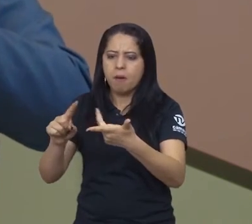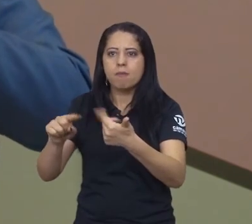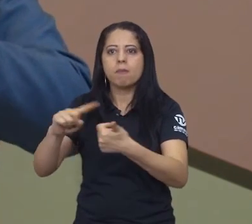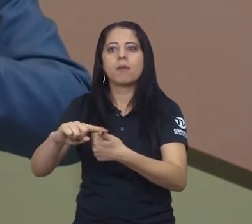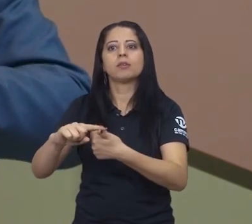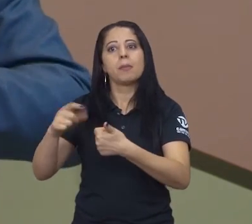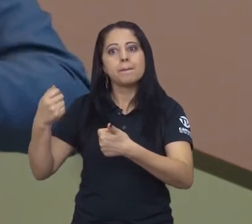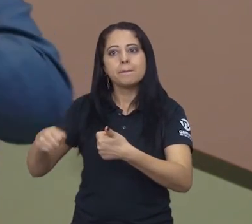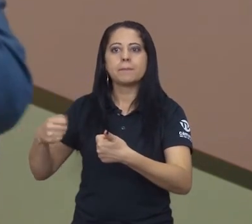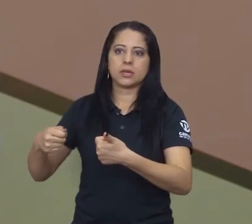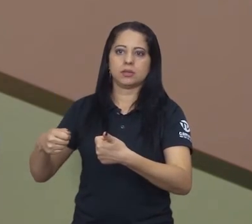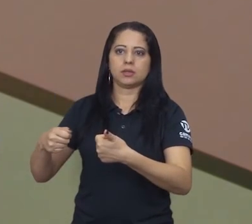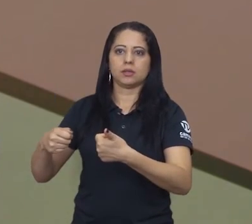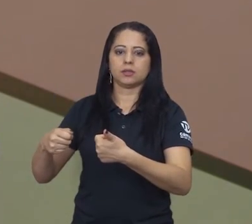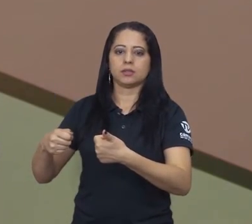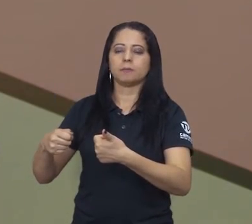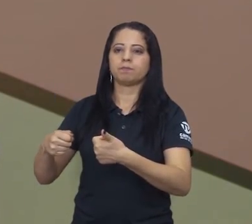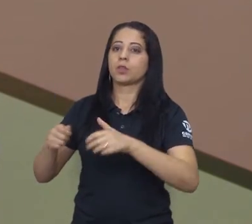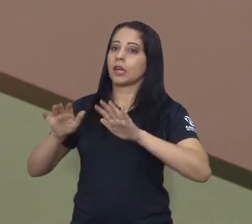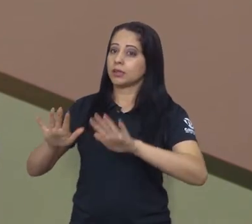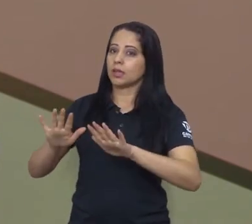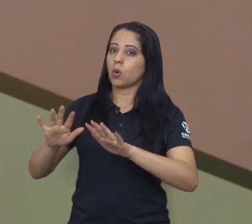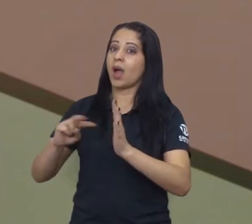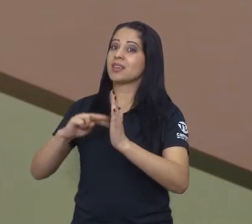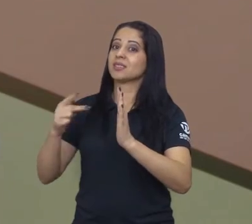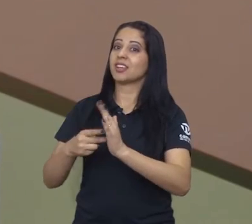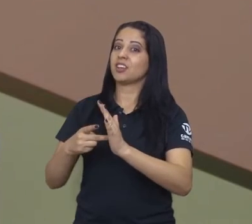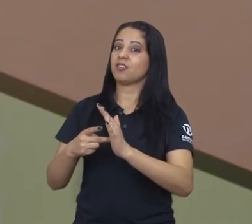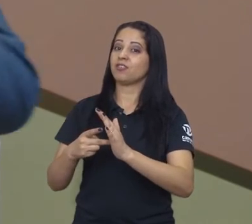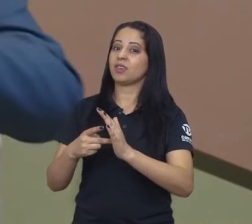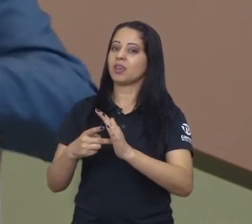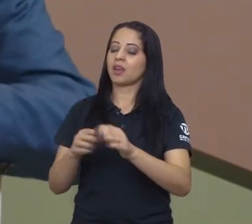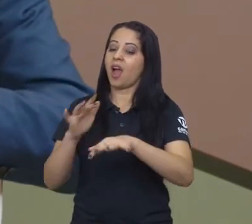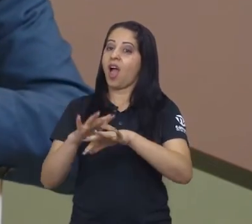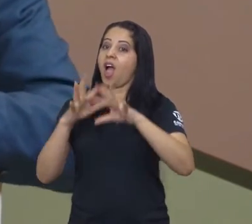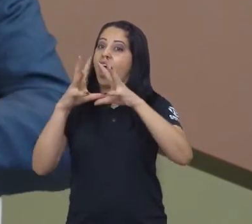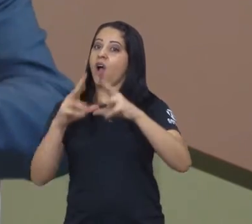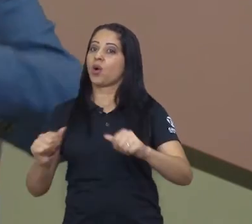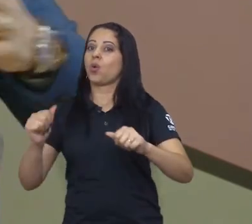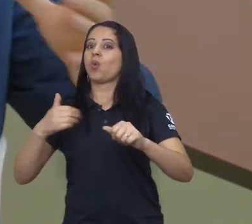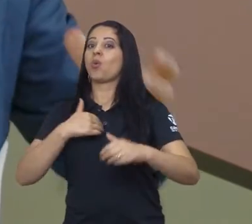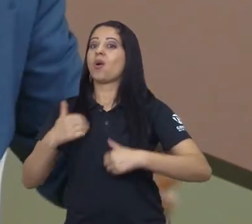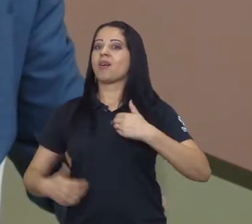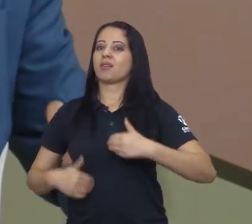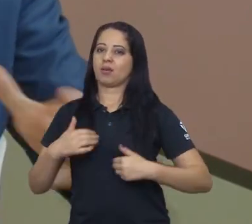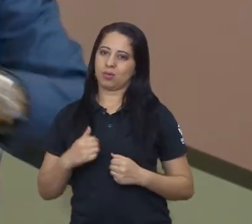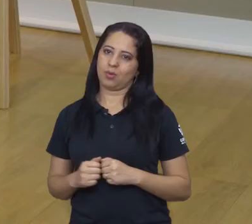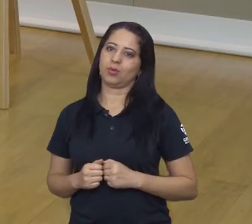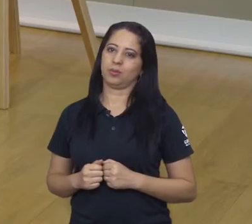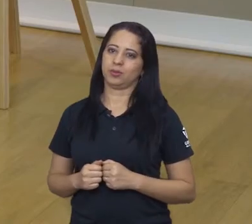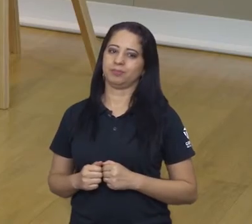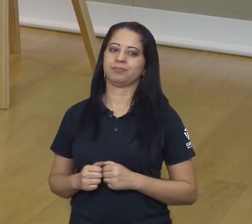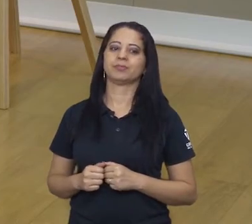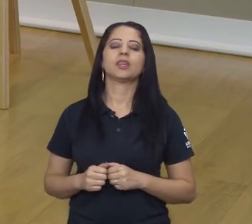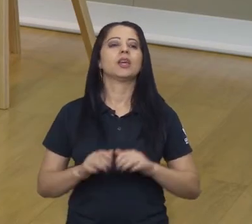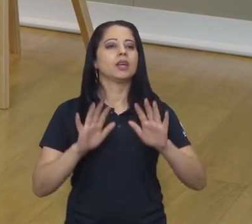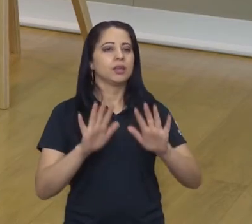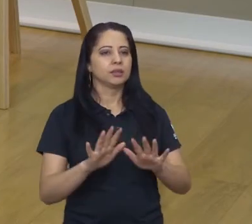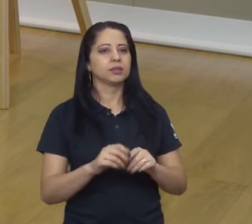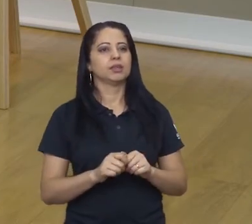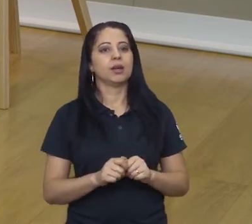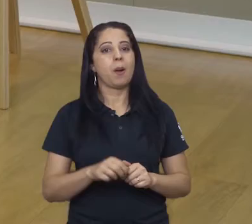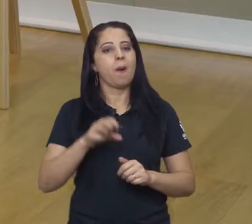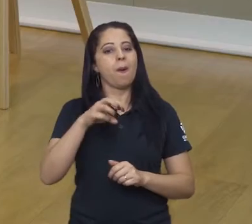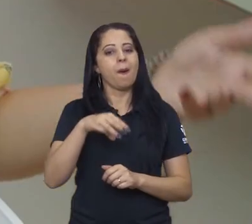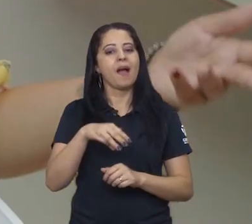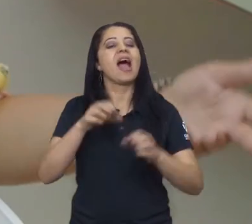é a cura da da Meta inflamação e a falta de tudo isso provoca provoca a meta inflamação tá explicado então o que que é